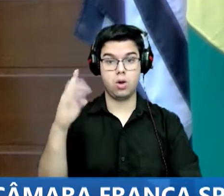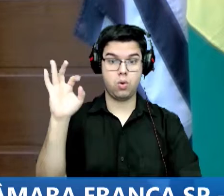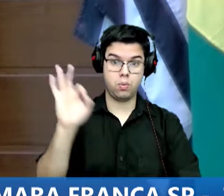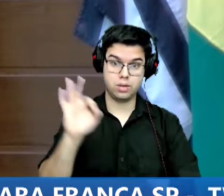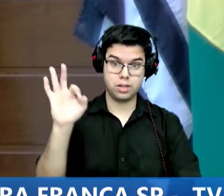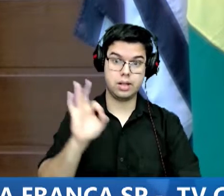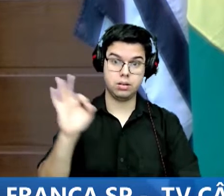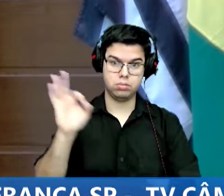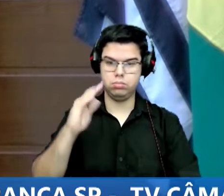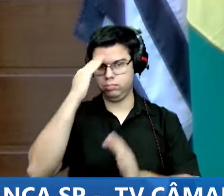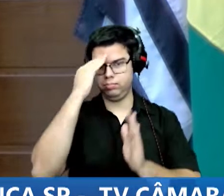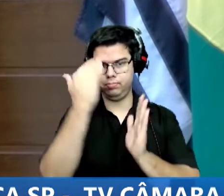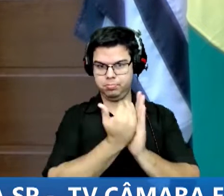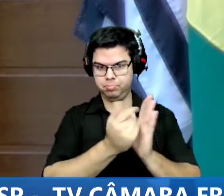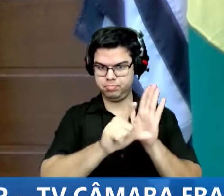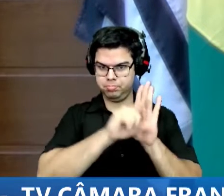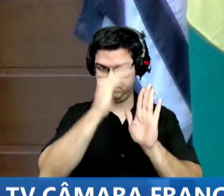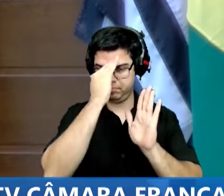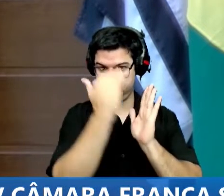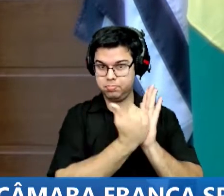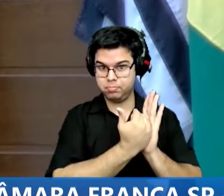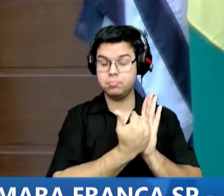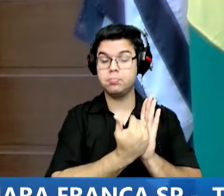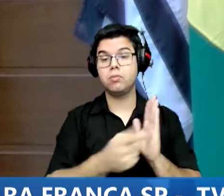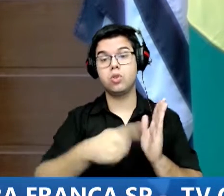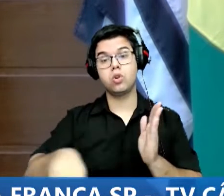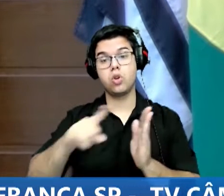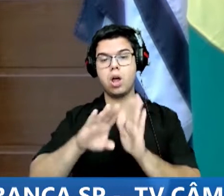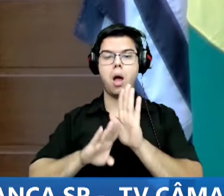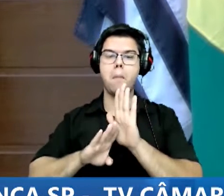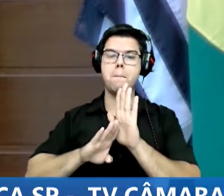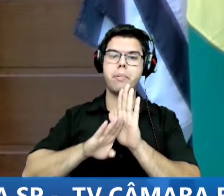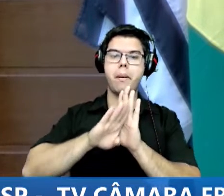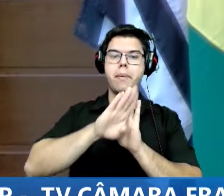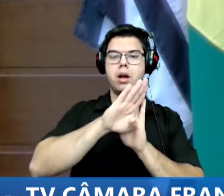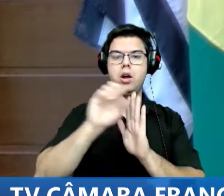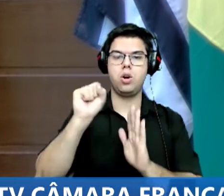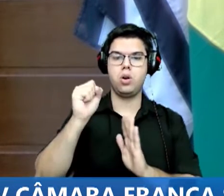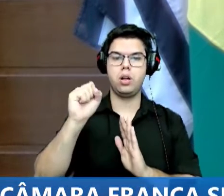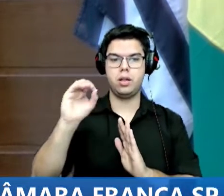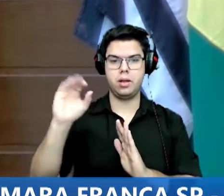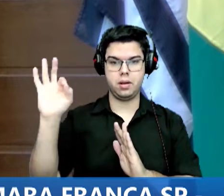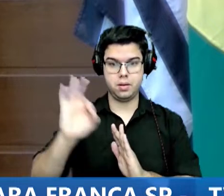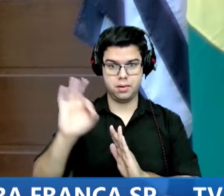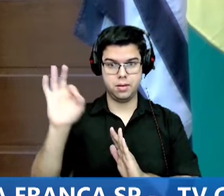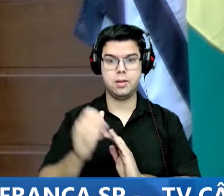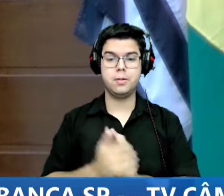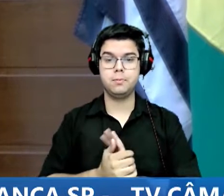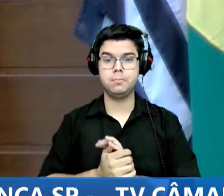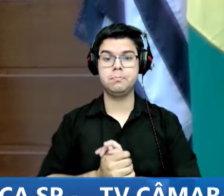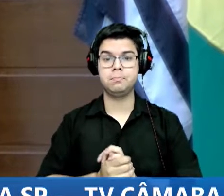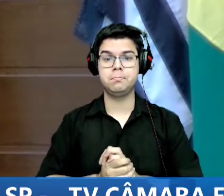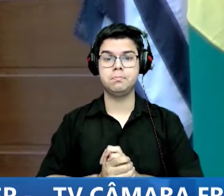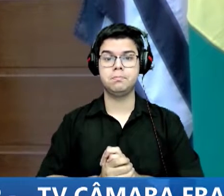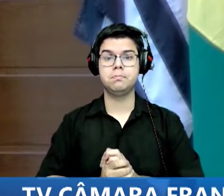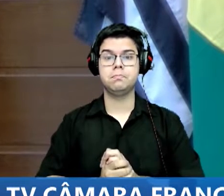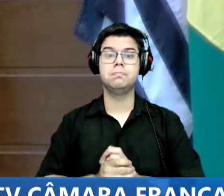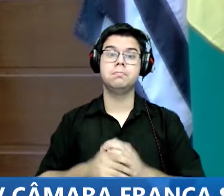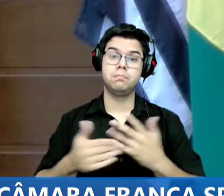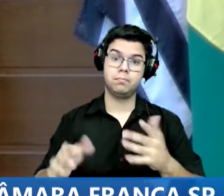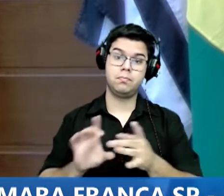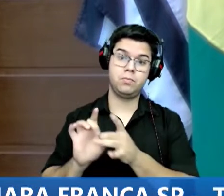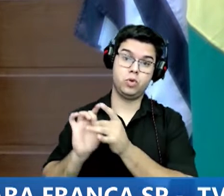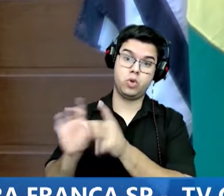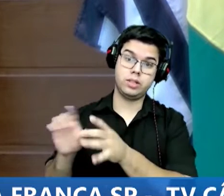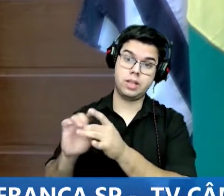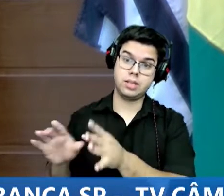essa meta. A gente elevou para quase 80%. Então, a gente deixou de dar as autorizações, tiramos os